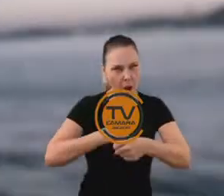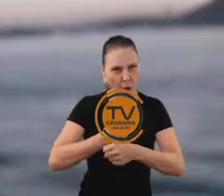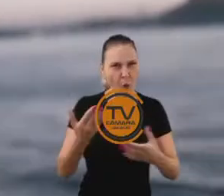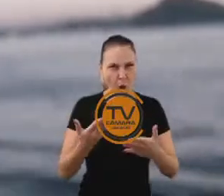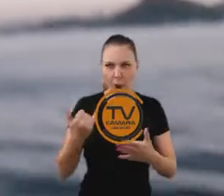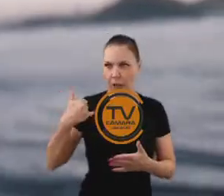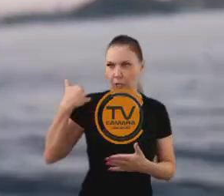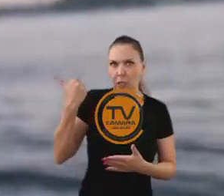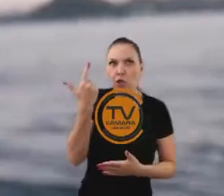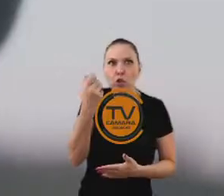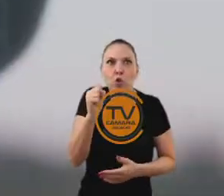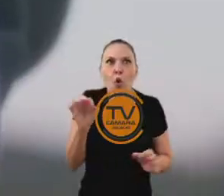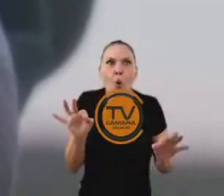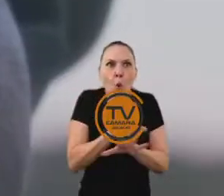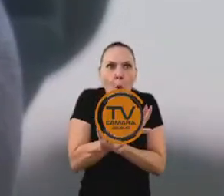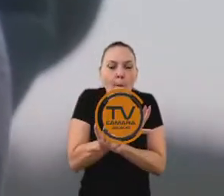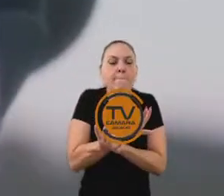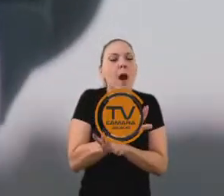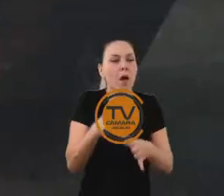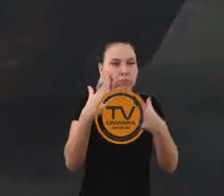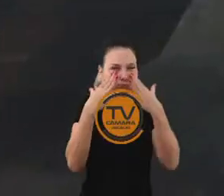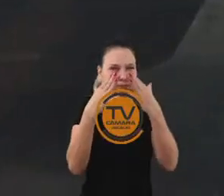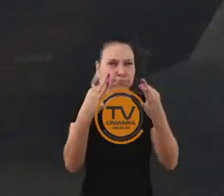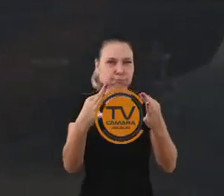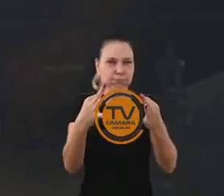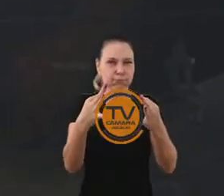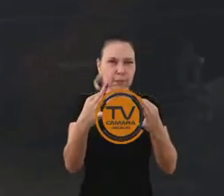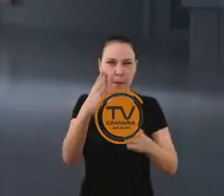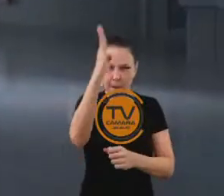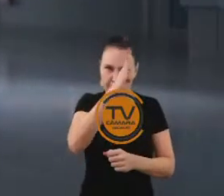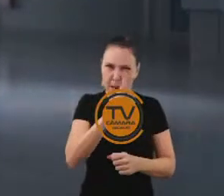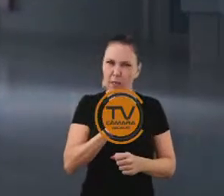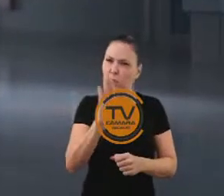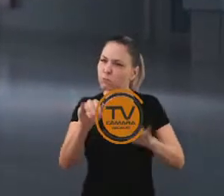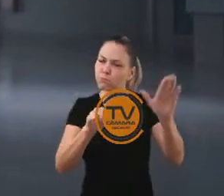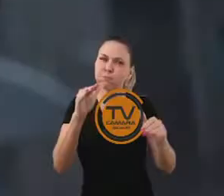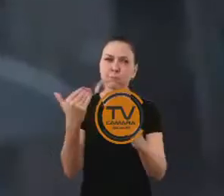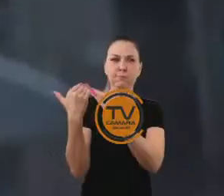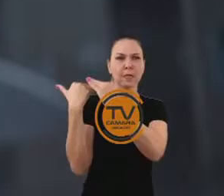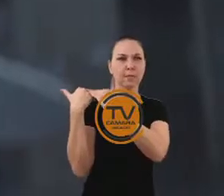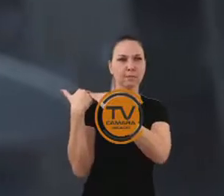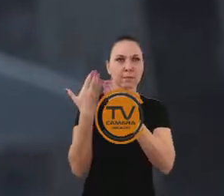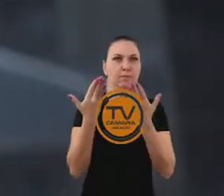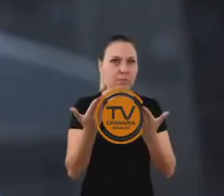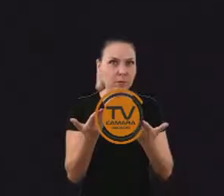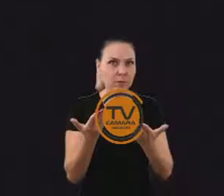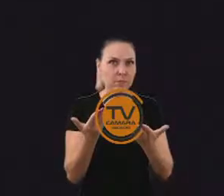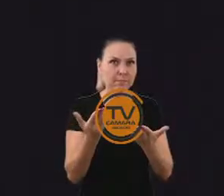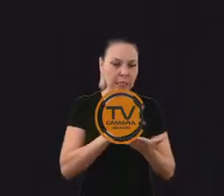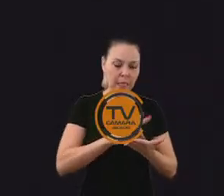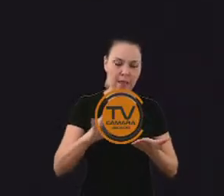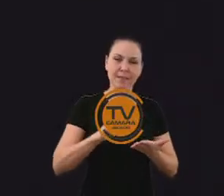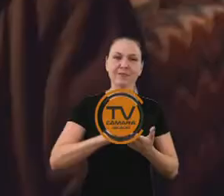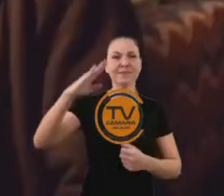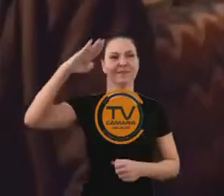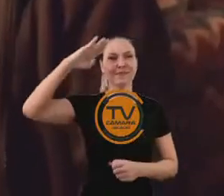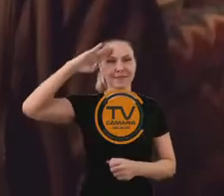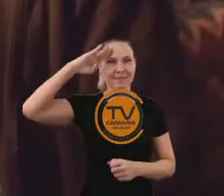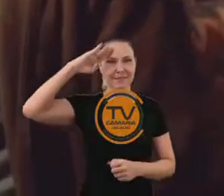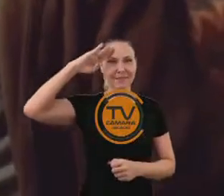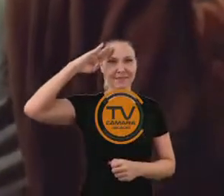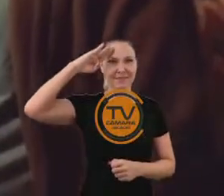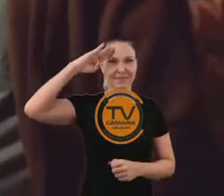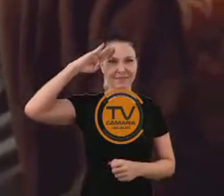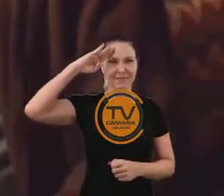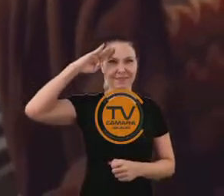você que completa 18 anos este ano, atenção! O Brasil tem uma missão para você. O